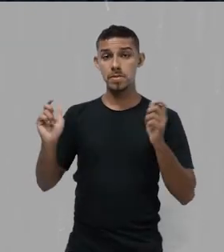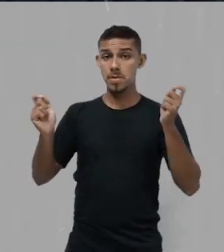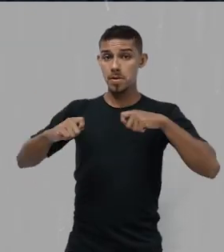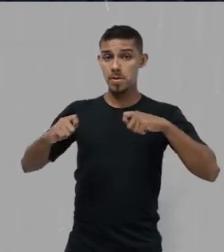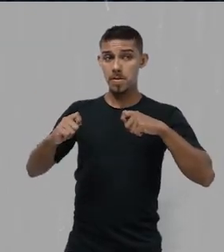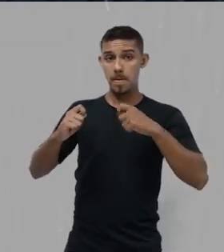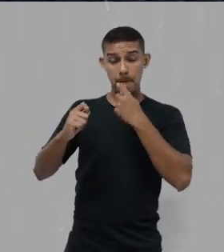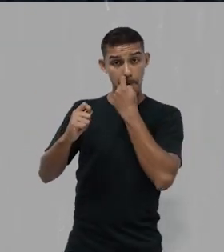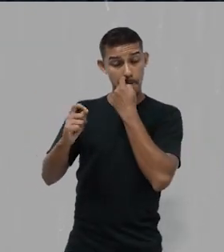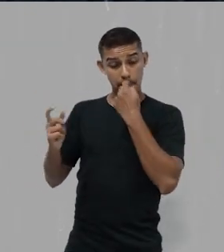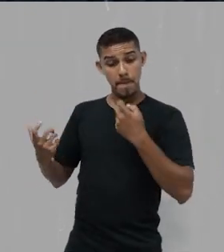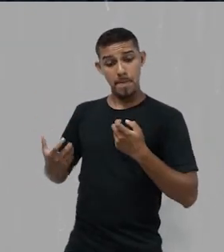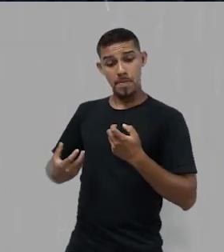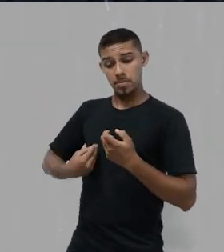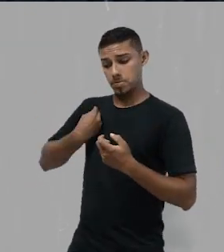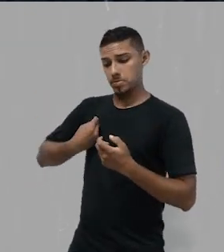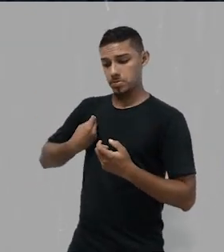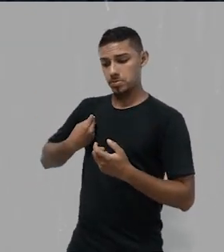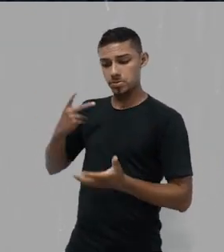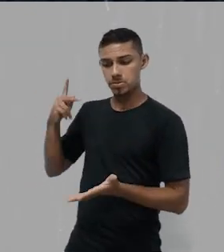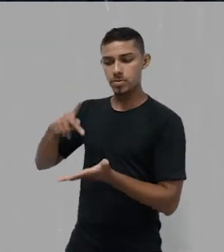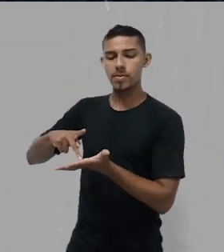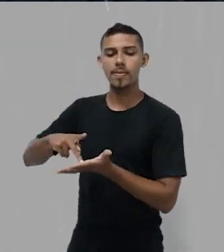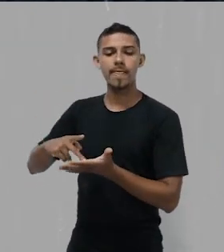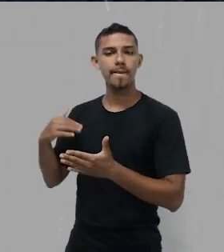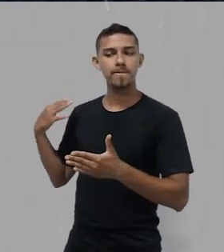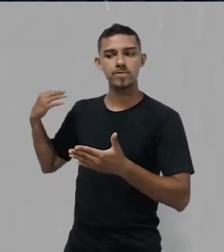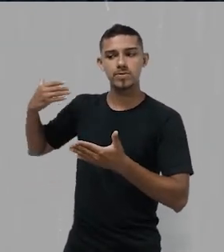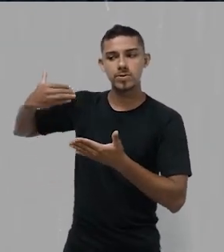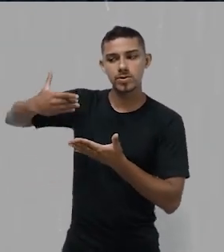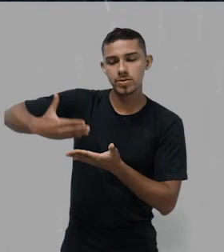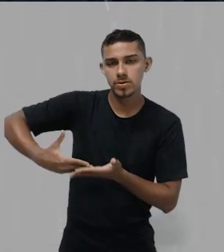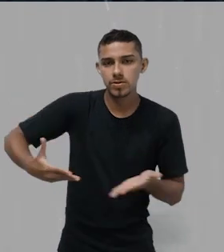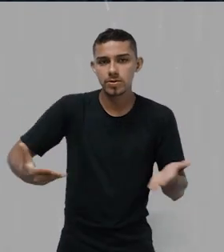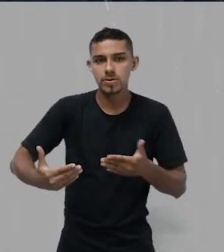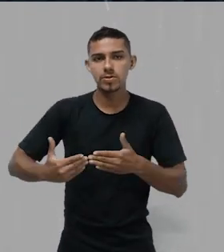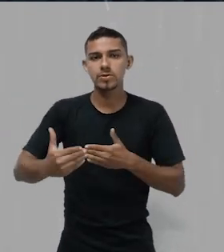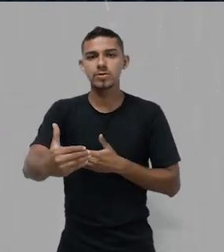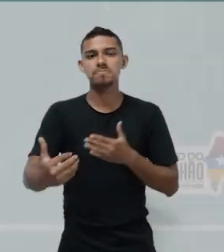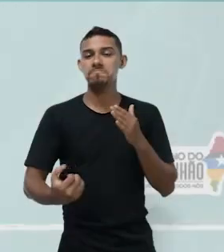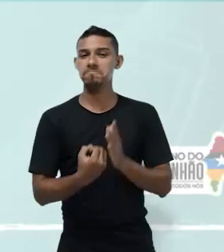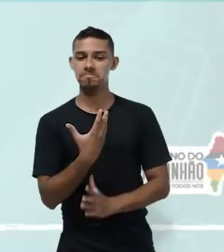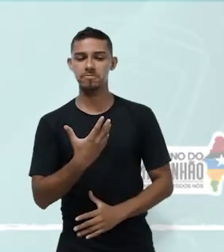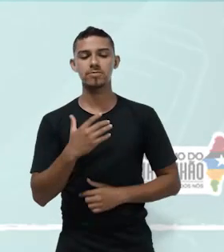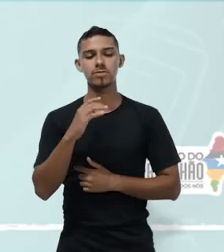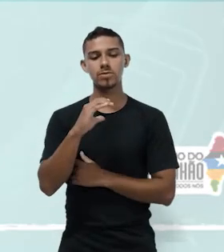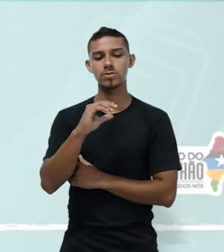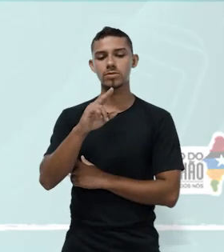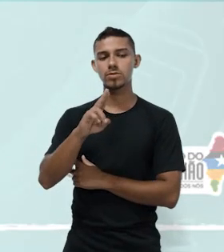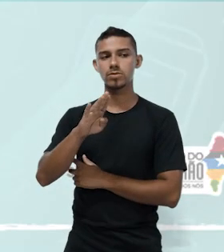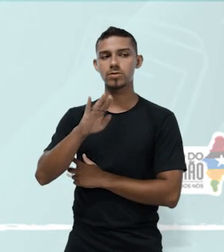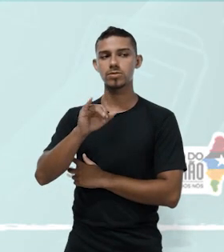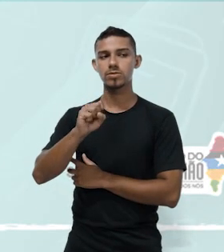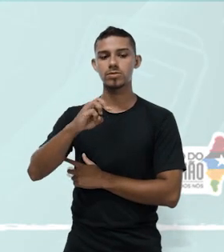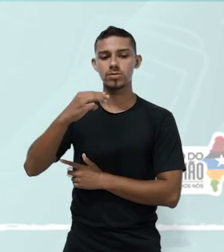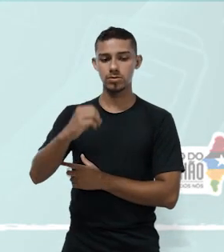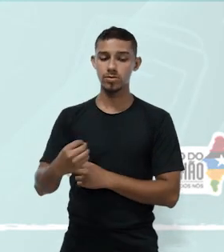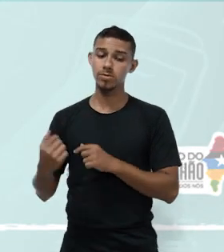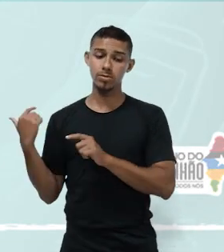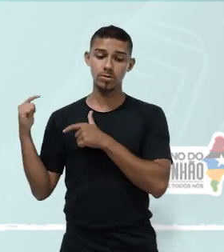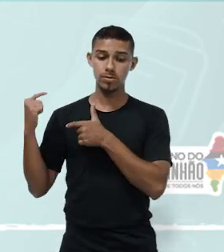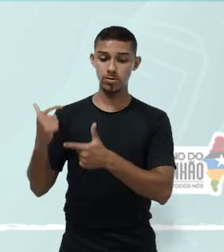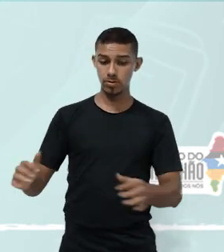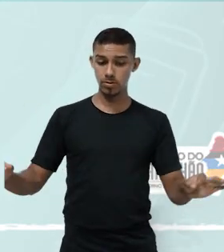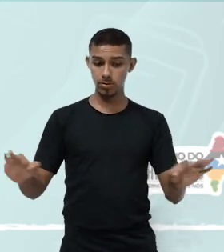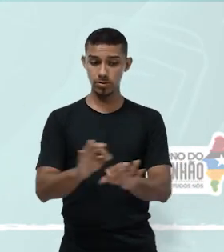presente ao longo da história da humanidade desde que ele surgiu. O cubismo em si, ele quebra com esse